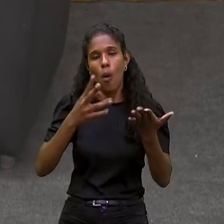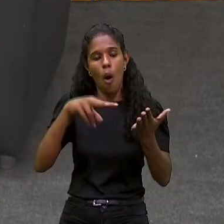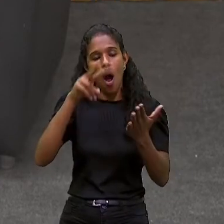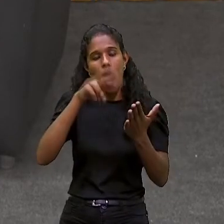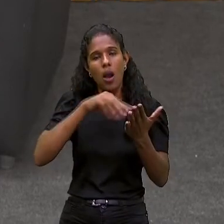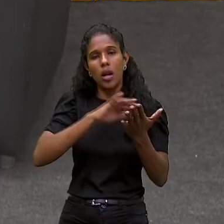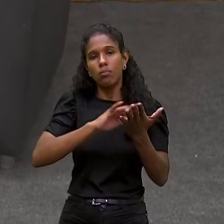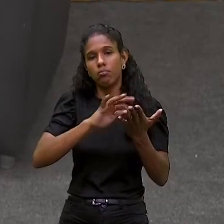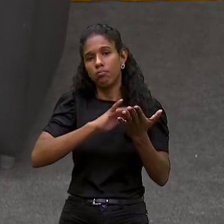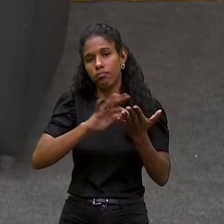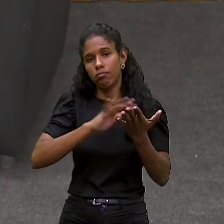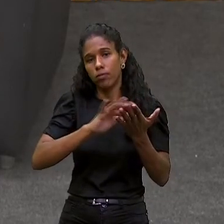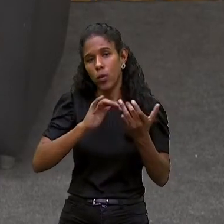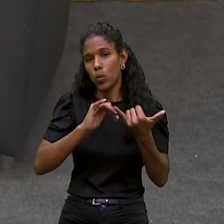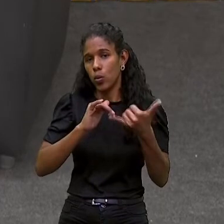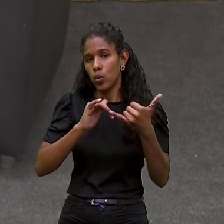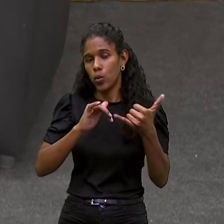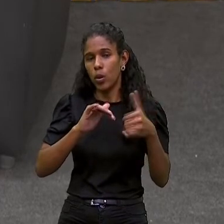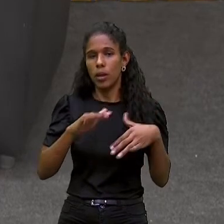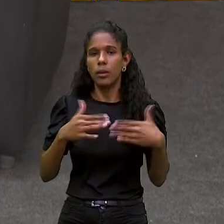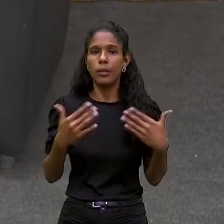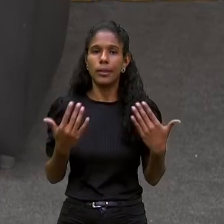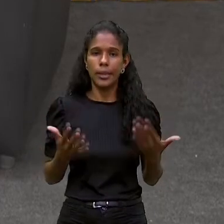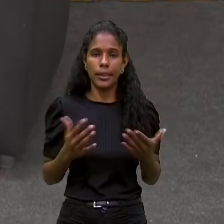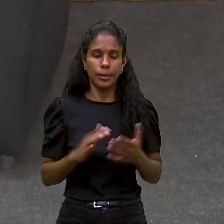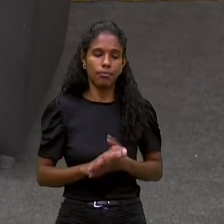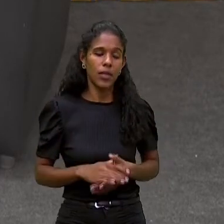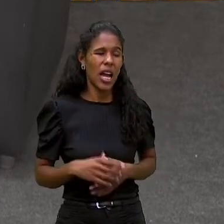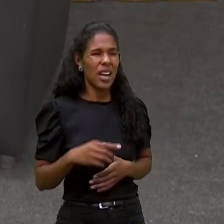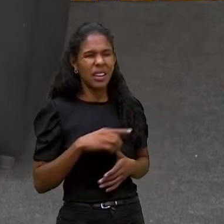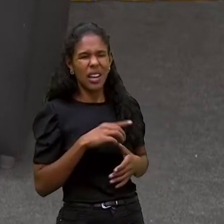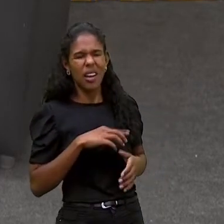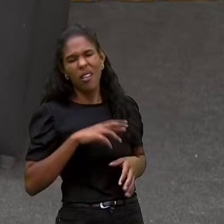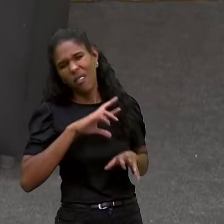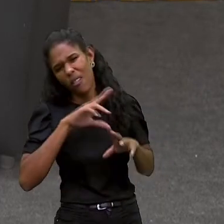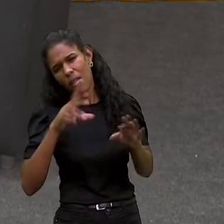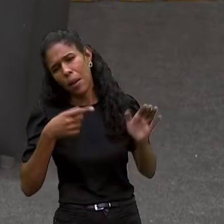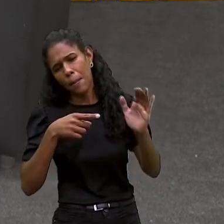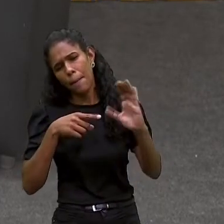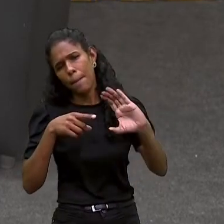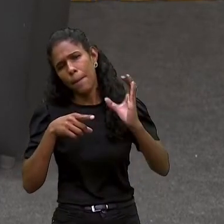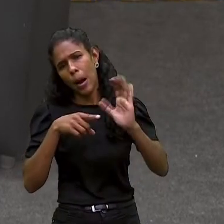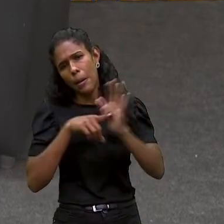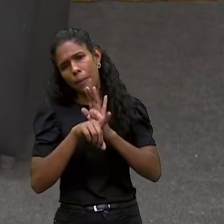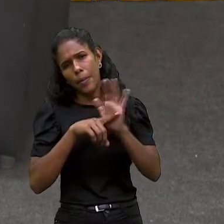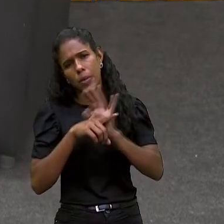Ler no, na tela de um computador é a mesma coisa que ler numa